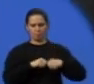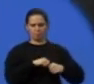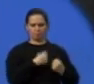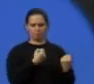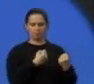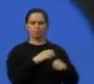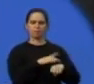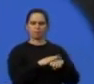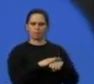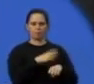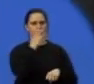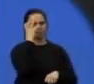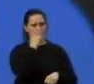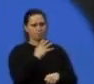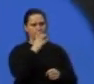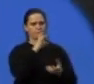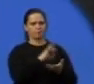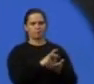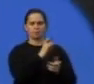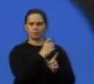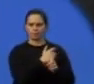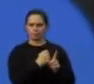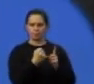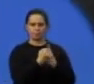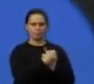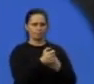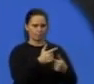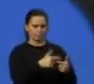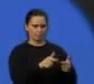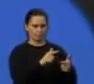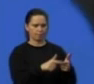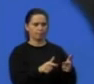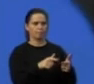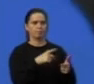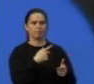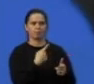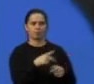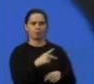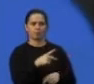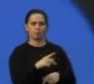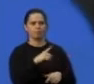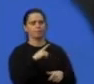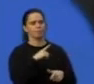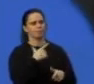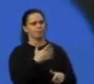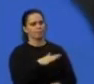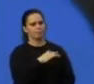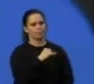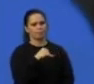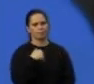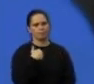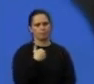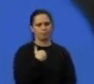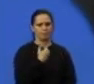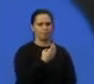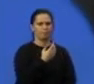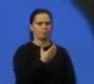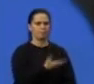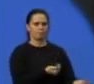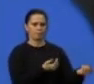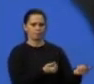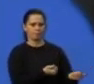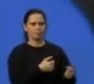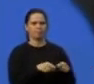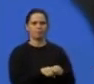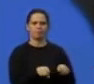grave também um sério problema social e é a principal causa de morte na faixa etária nos adultos jovens,